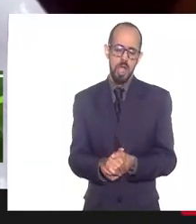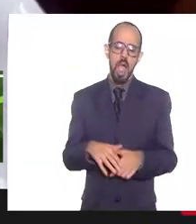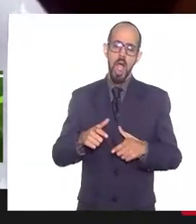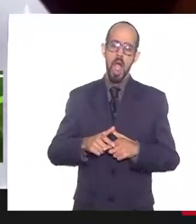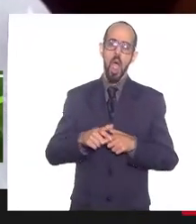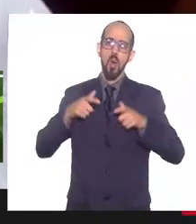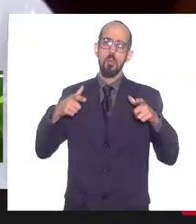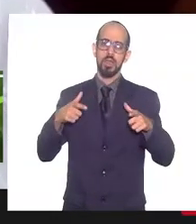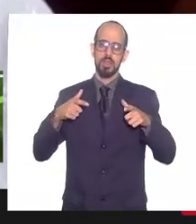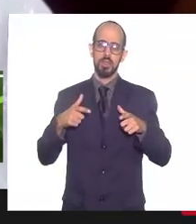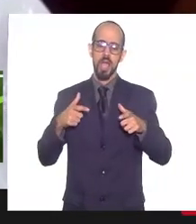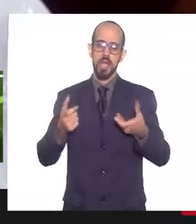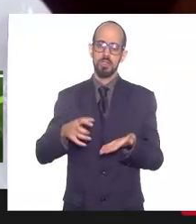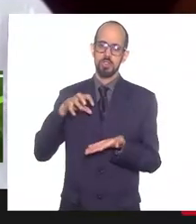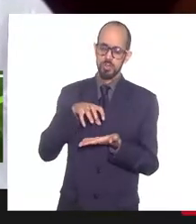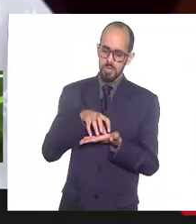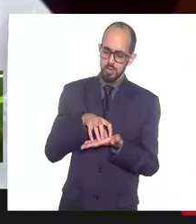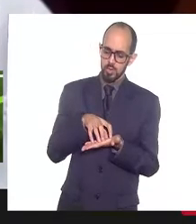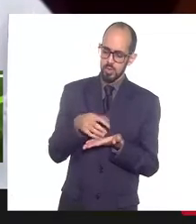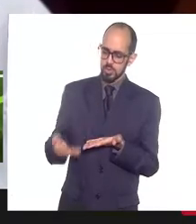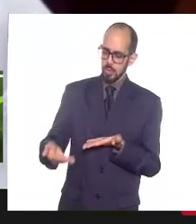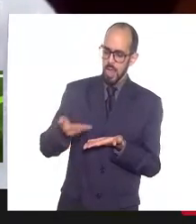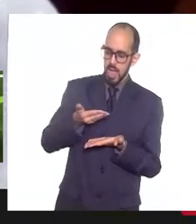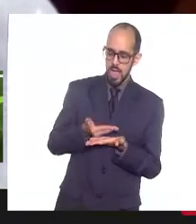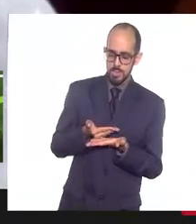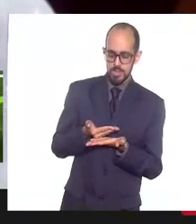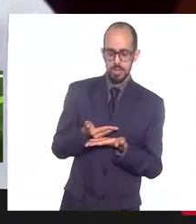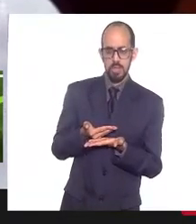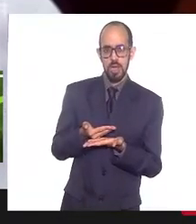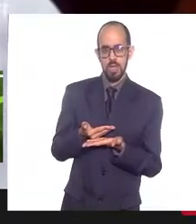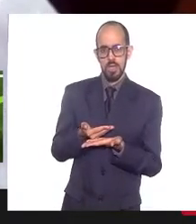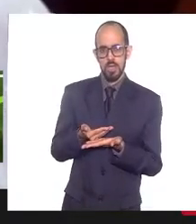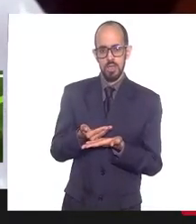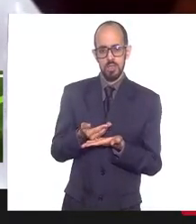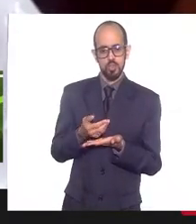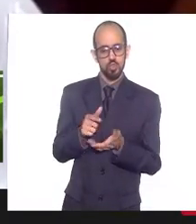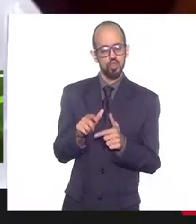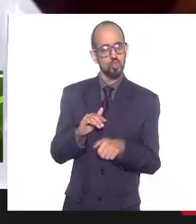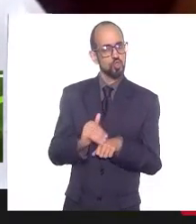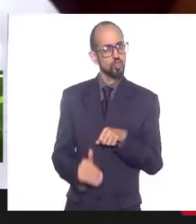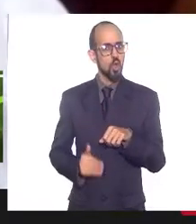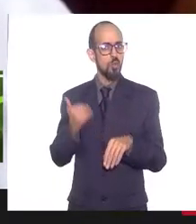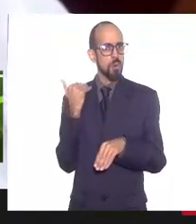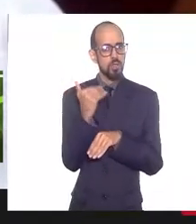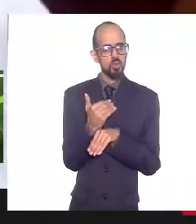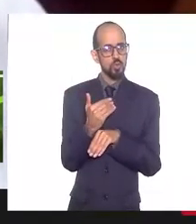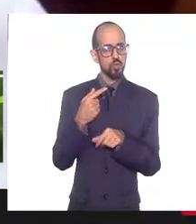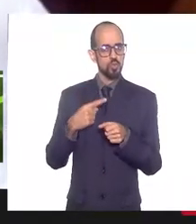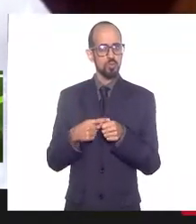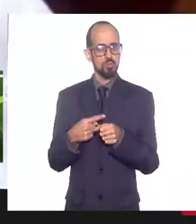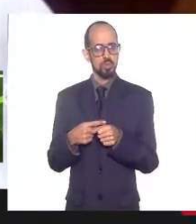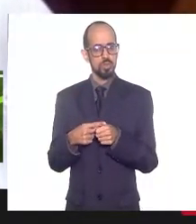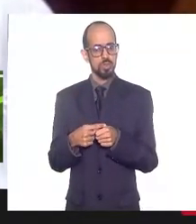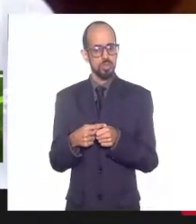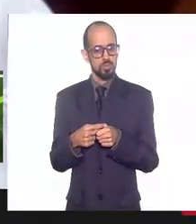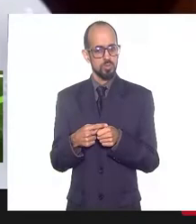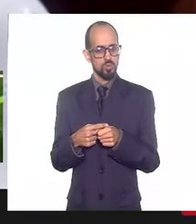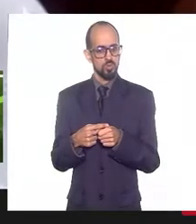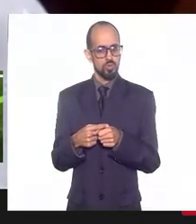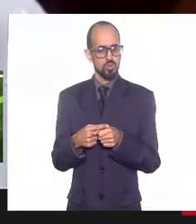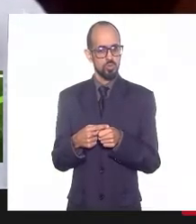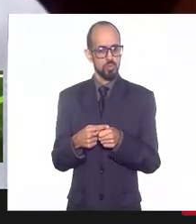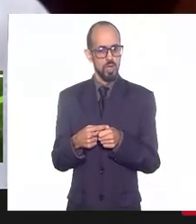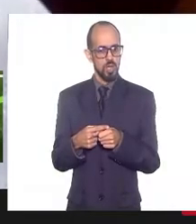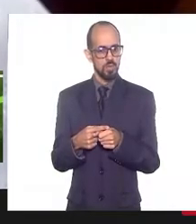amplie esses núcleos, sobretudo para os municípios que estão sendo atingidos, e não é pouco. Né? Nós